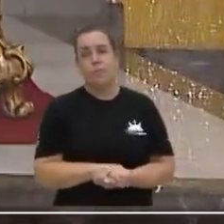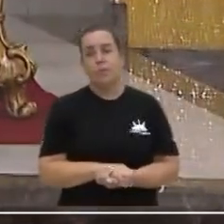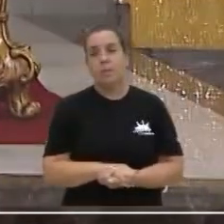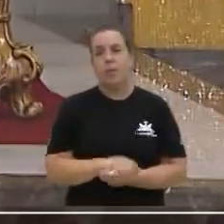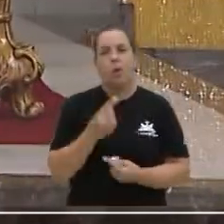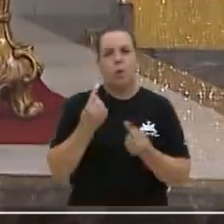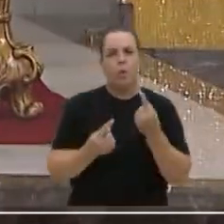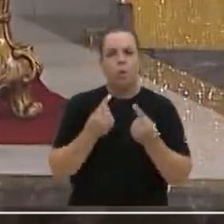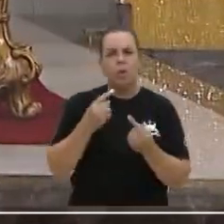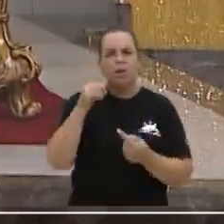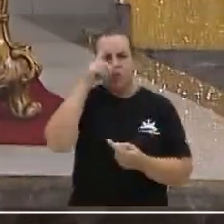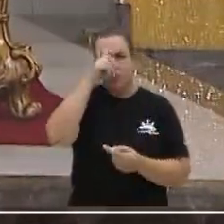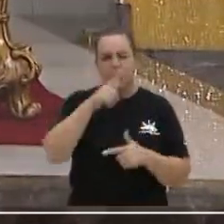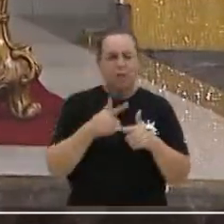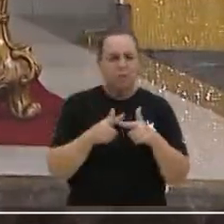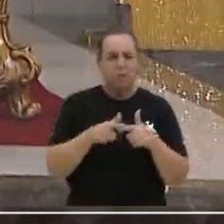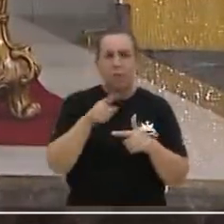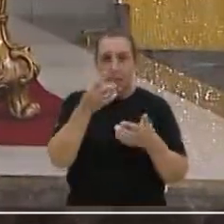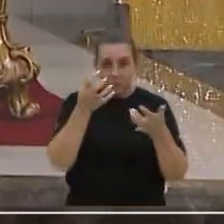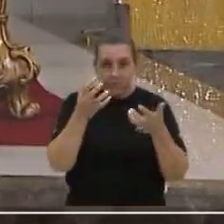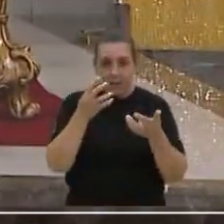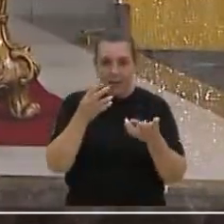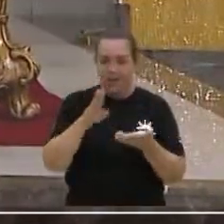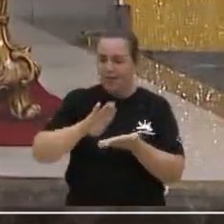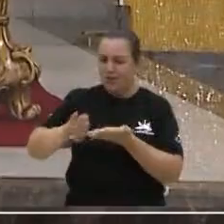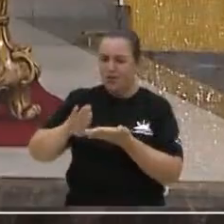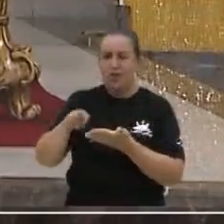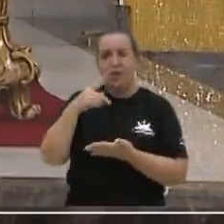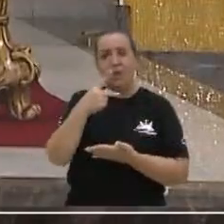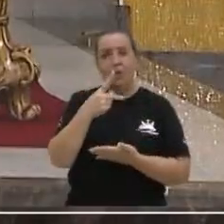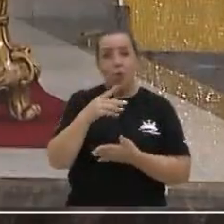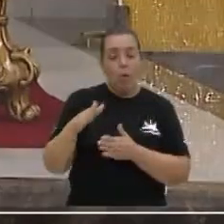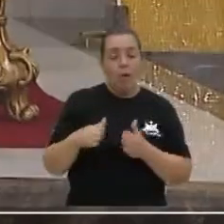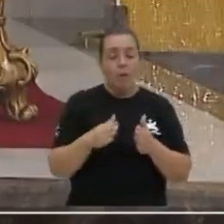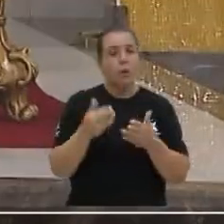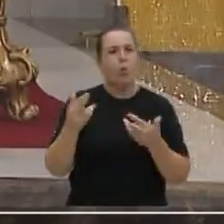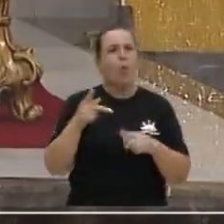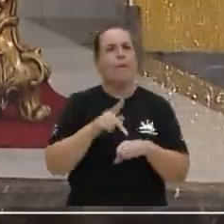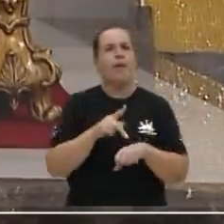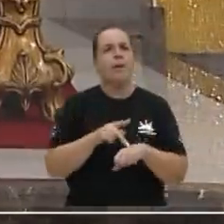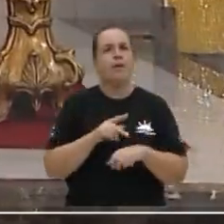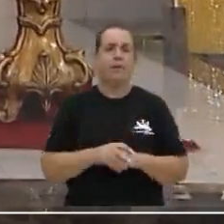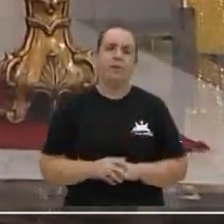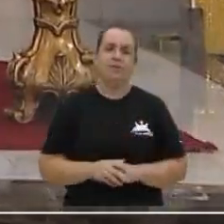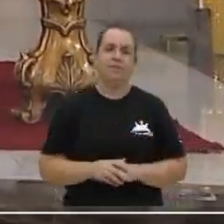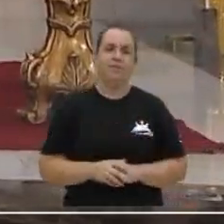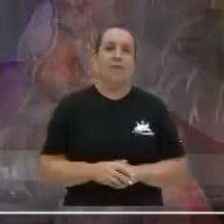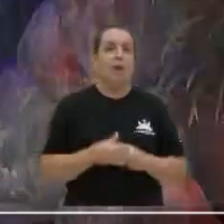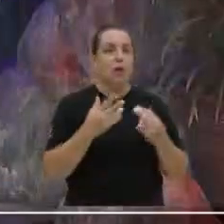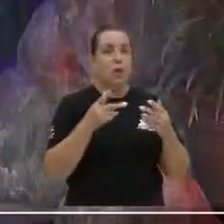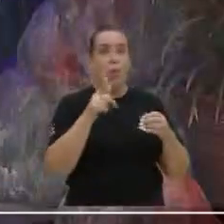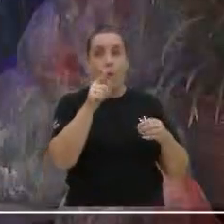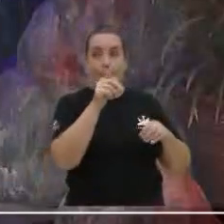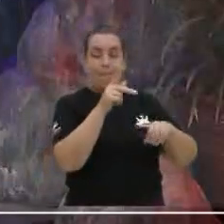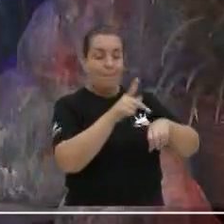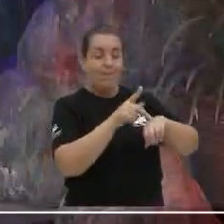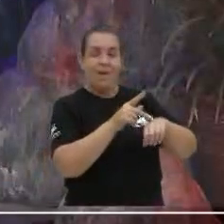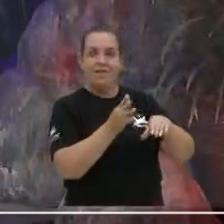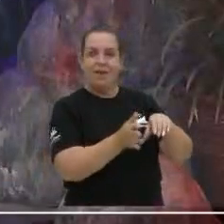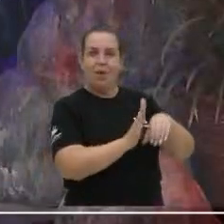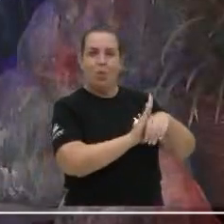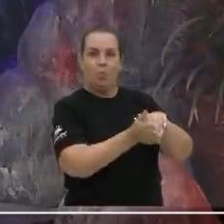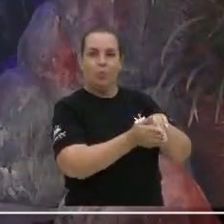Quais são as pedras que você gostaria de pedir? Role, Senhor, do meu caminho. A exemplo da grande pedra que foi rolada.